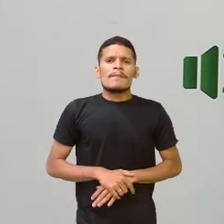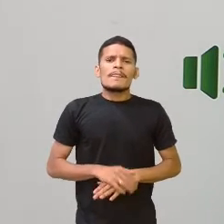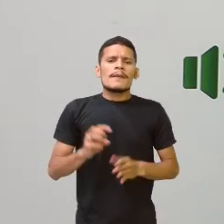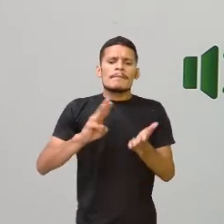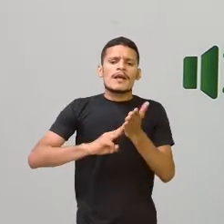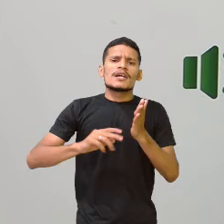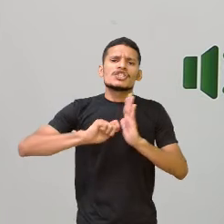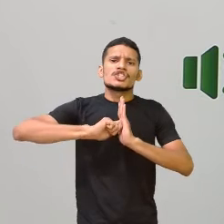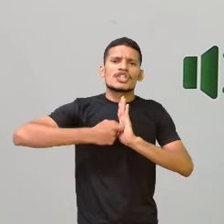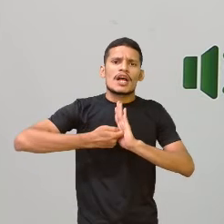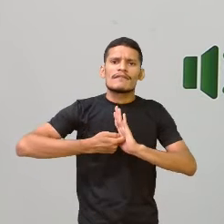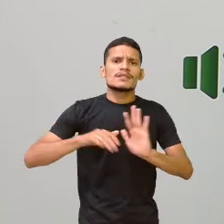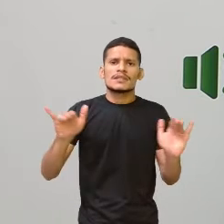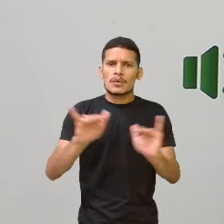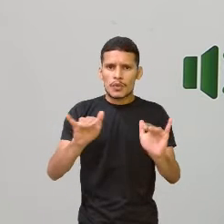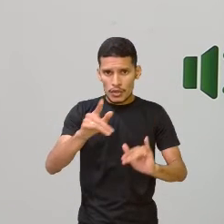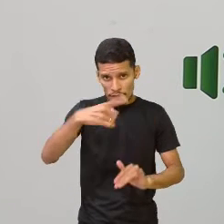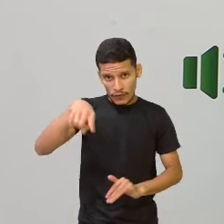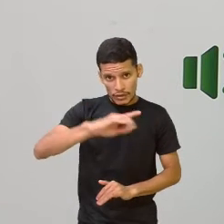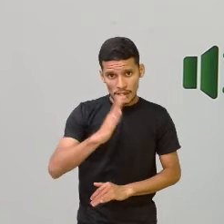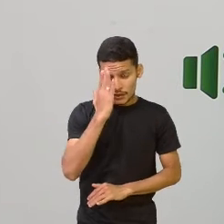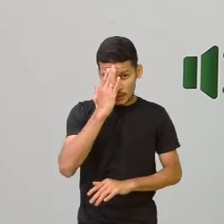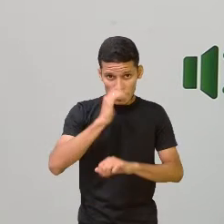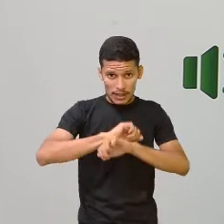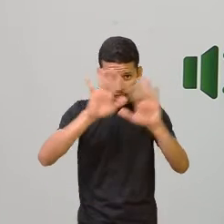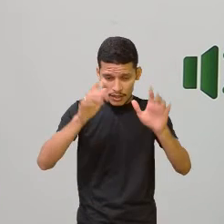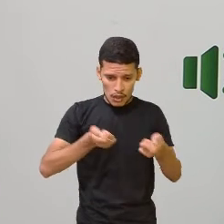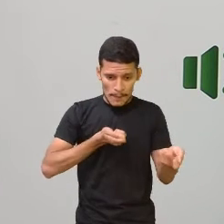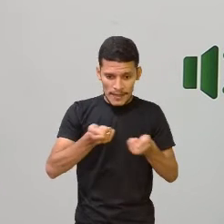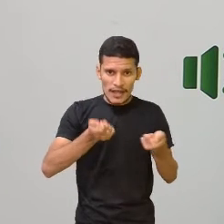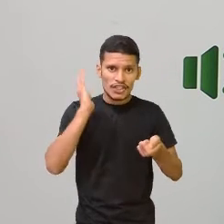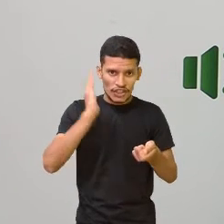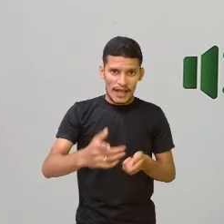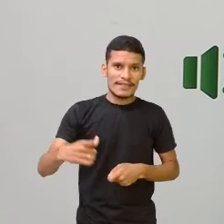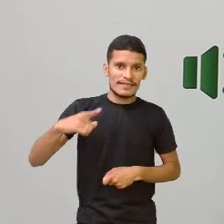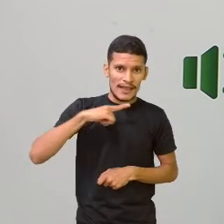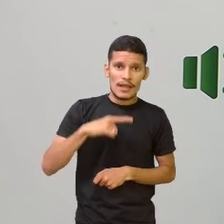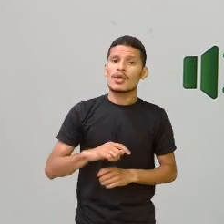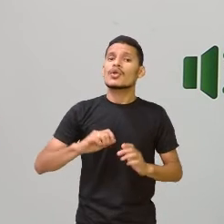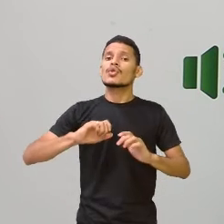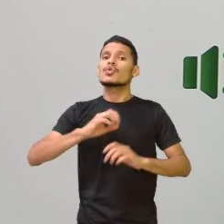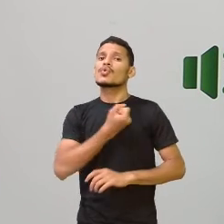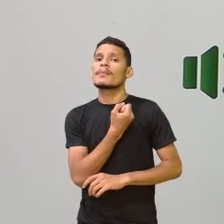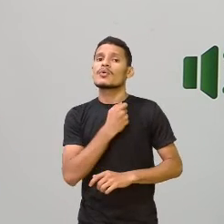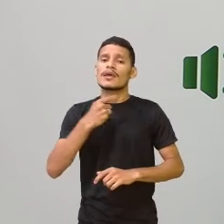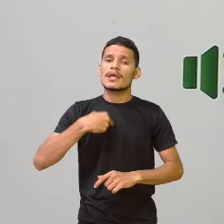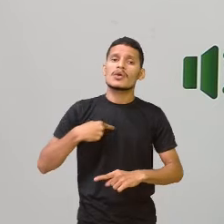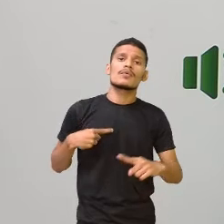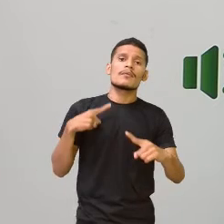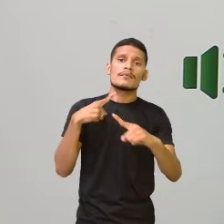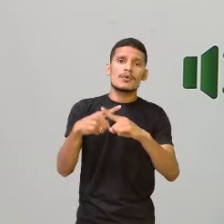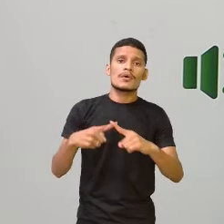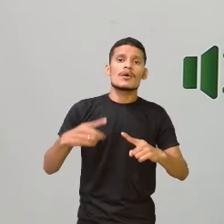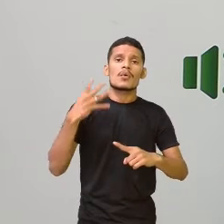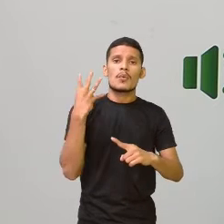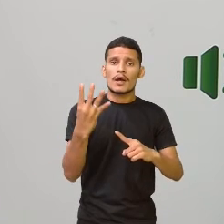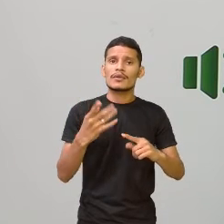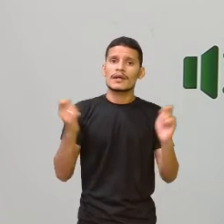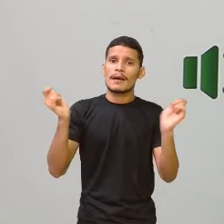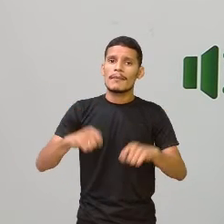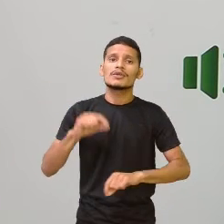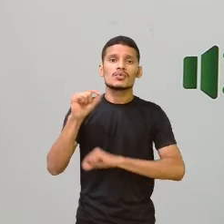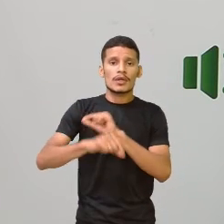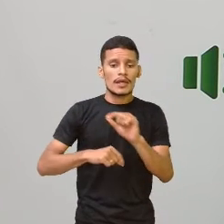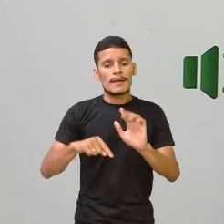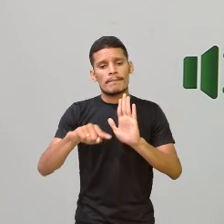Método da chave, tranquilinho, quinto ano já está dominando facilmente. Qual é o número que eu vou multiplicar por 4, que será igual